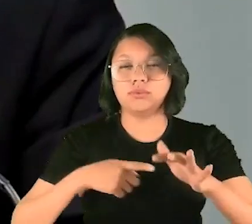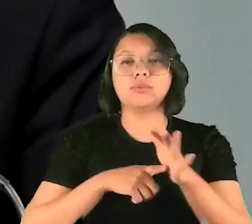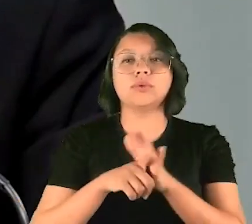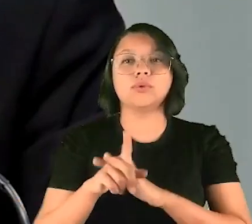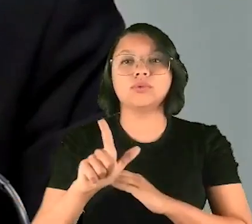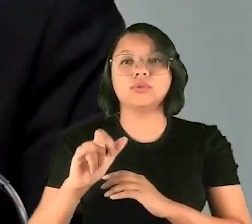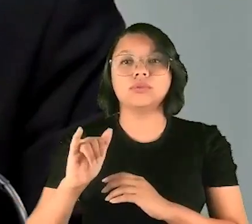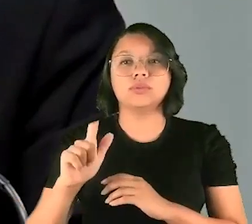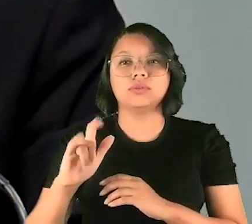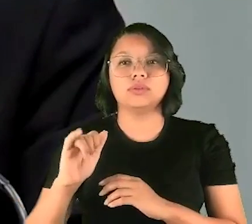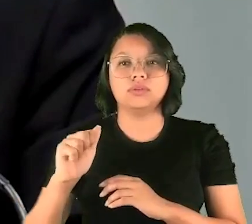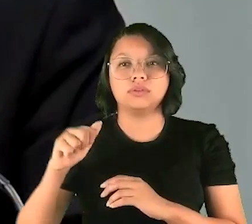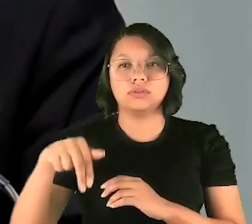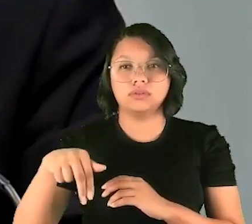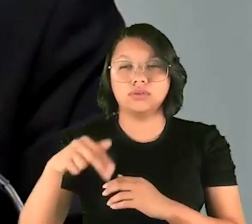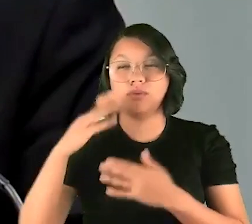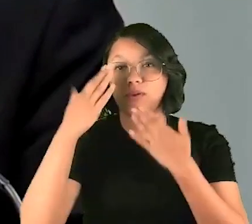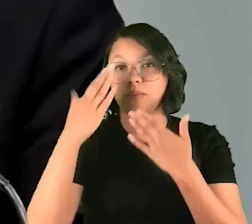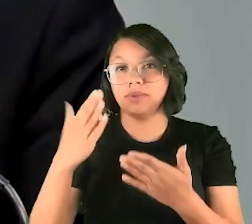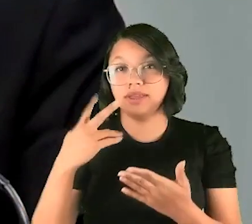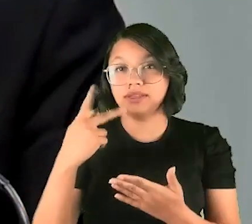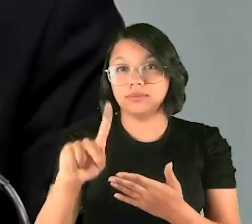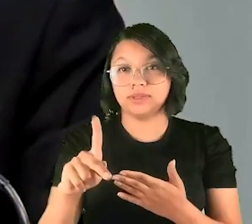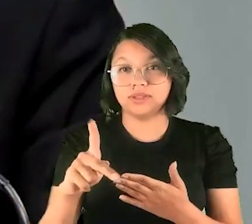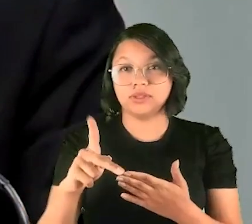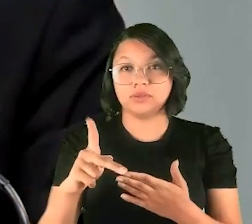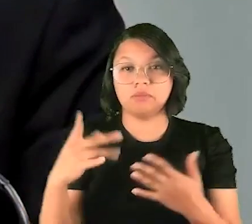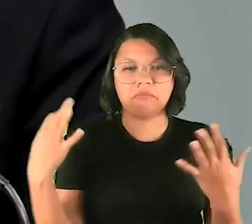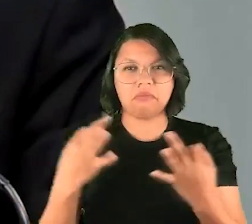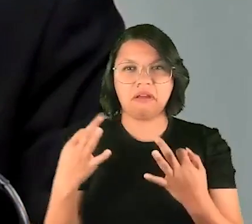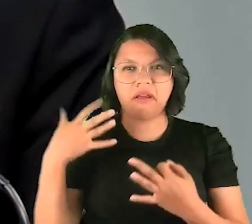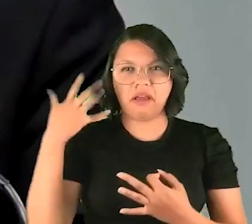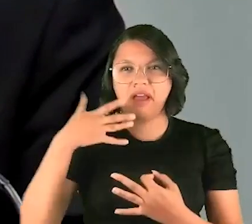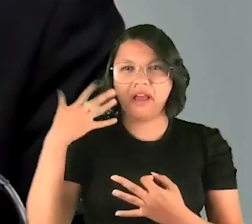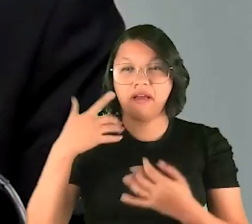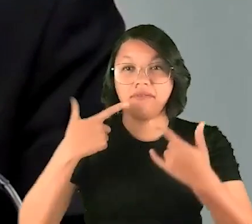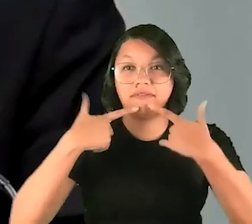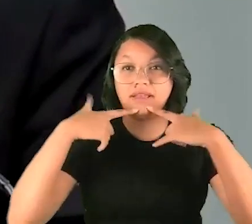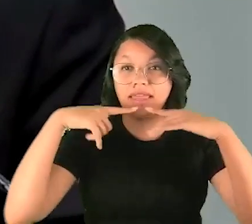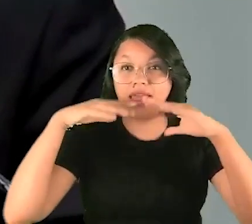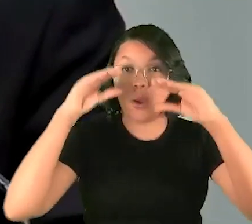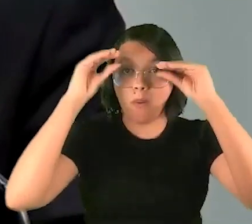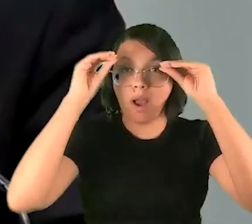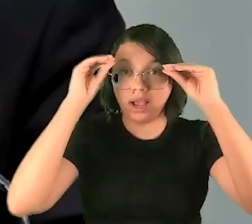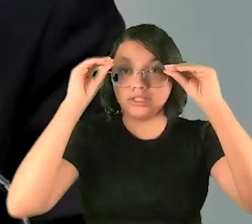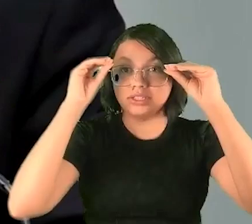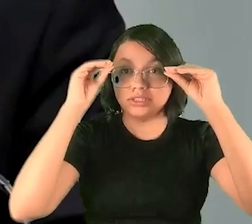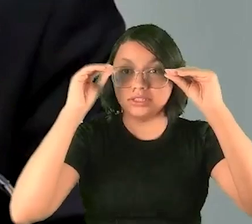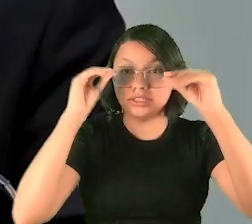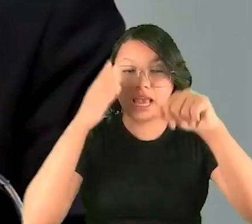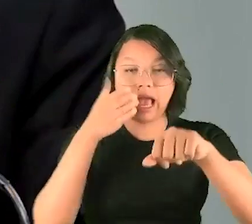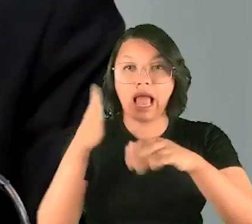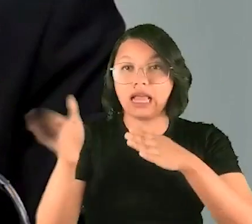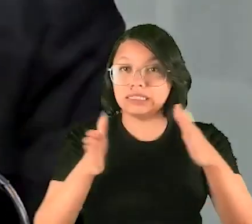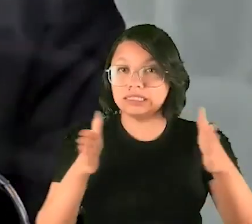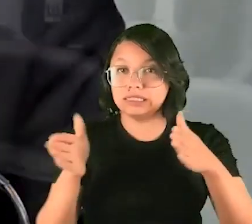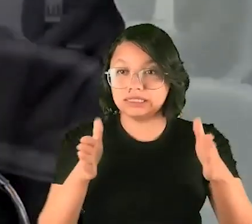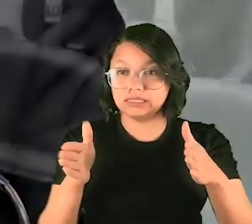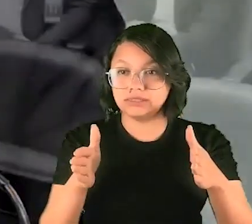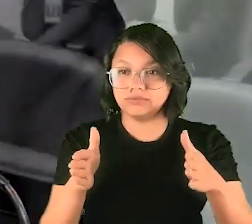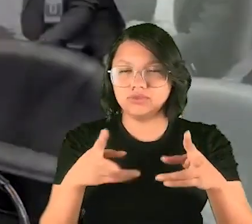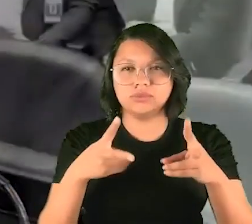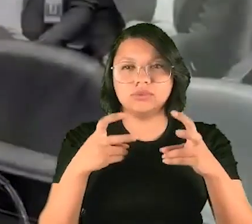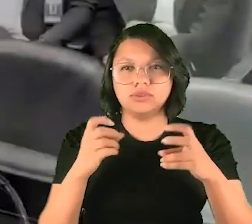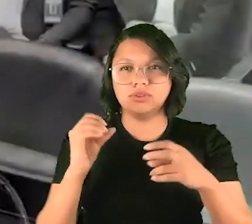Vou ler mais uma então aqui, que veio pelo chat. A pergunta é da Lilian. Dr. Paulo, obrigada pela excelente palestra, pela linguagem